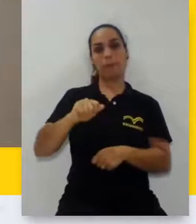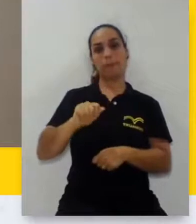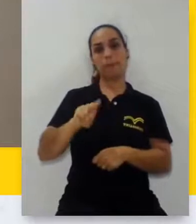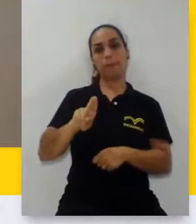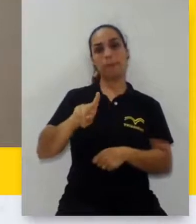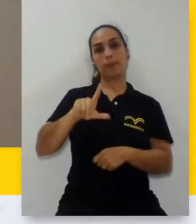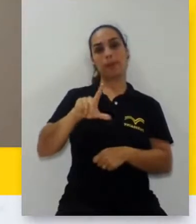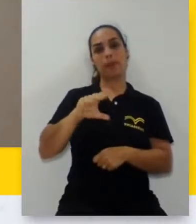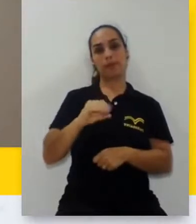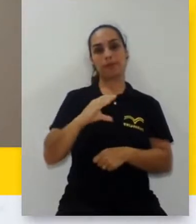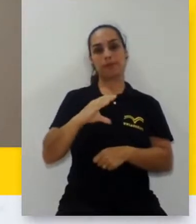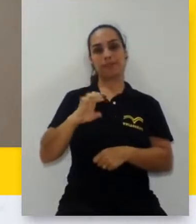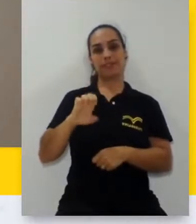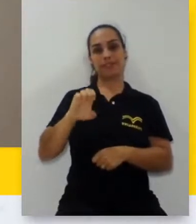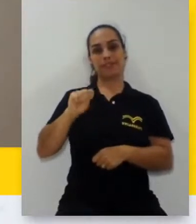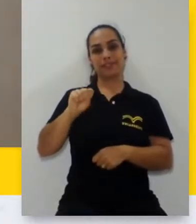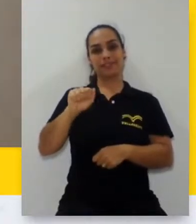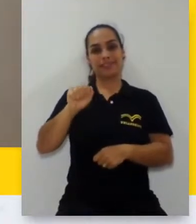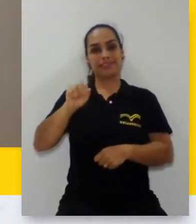Salvador.